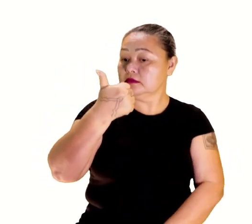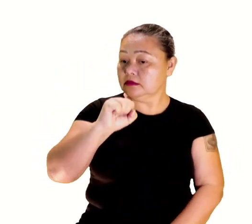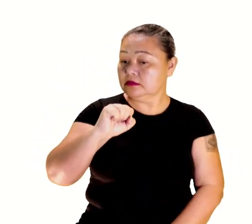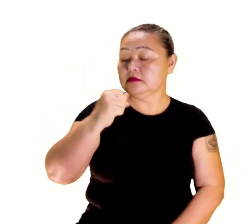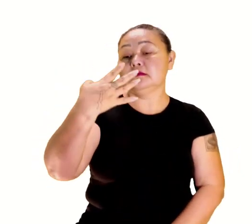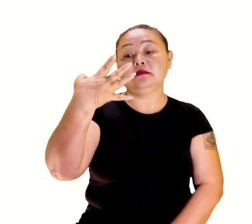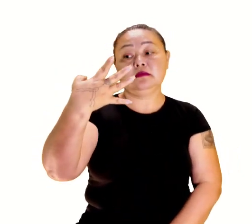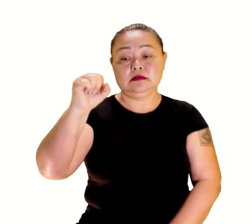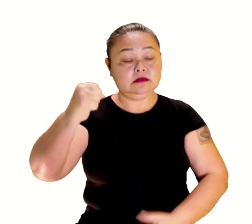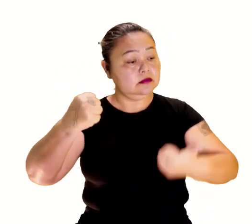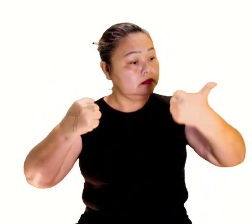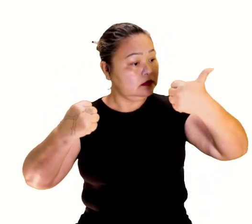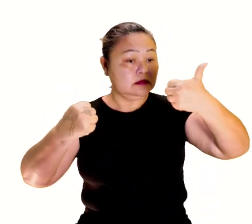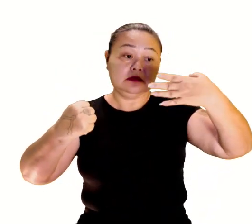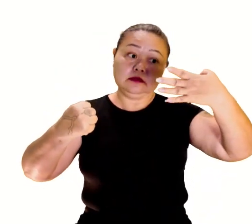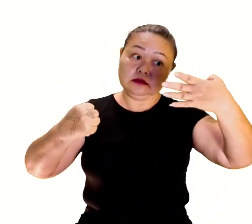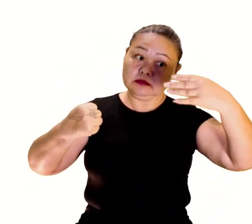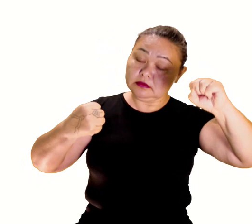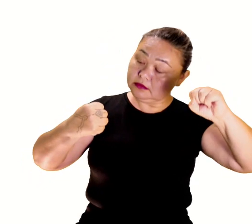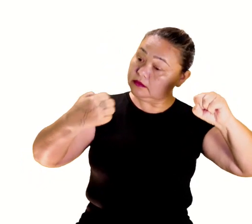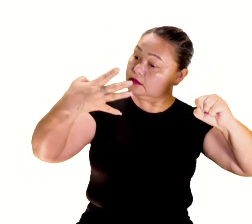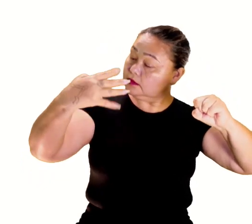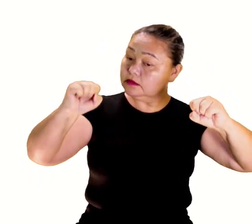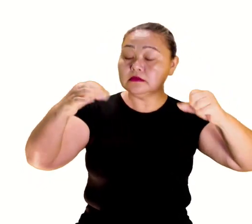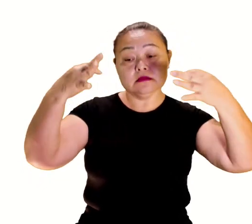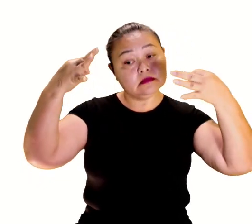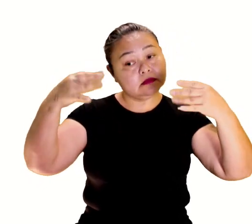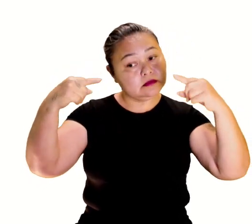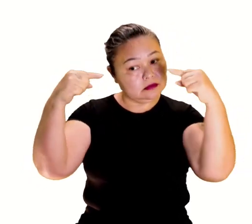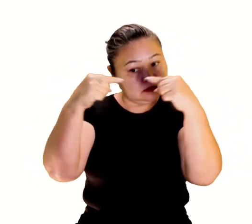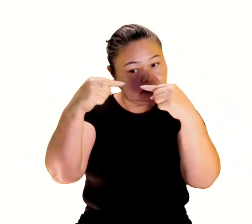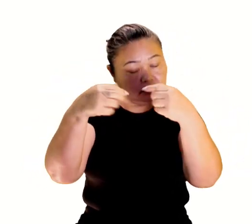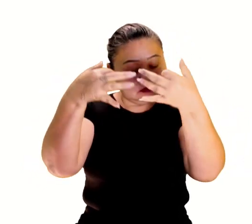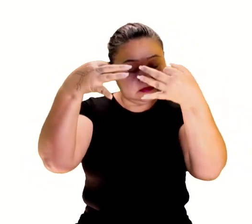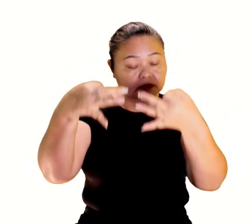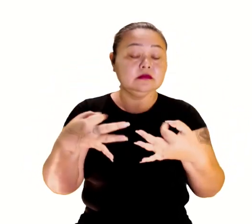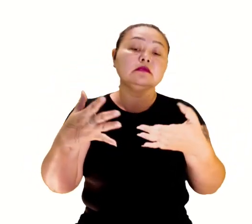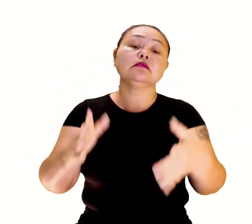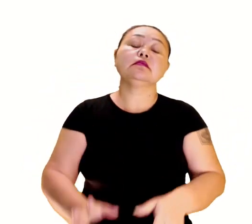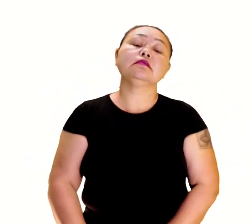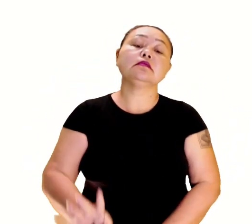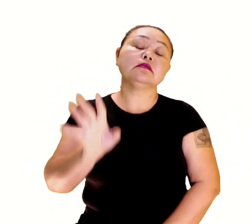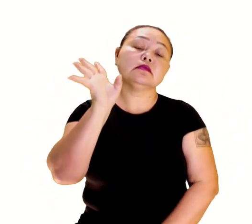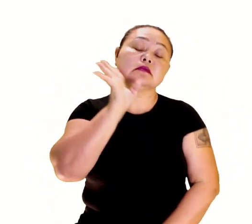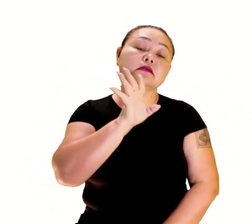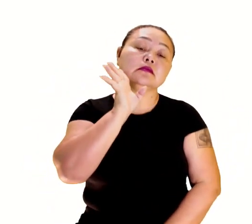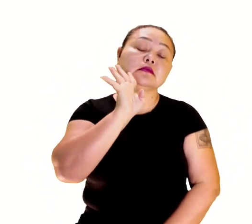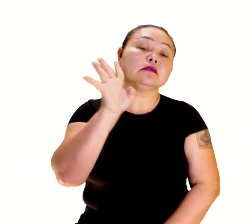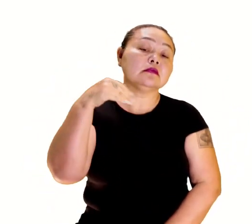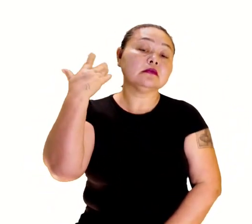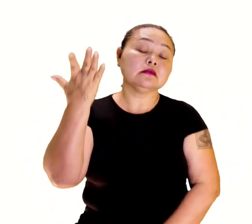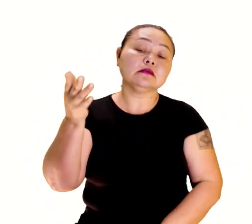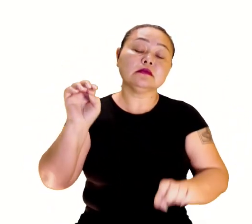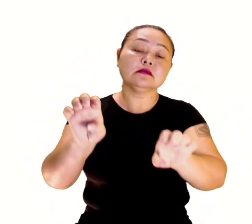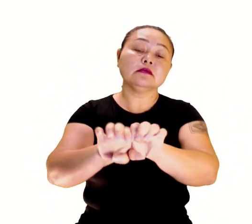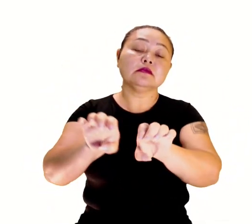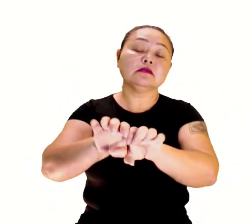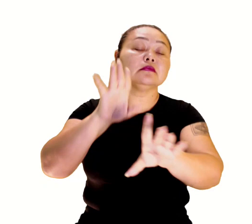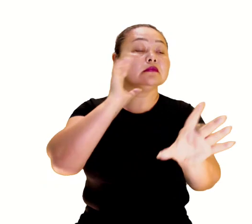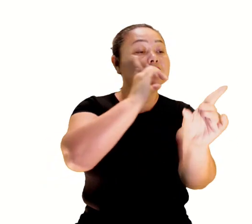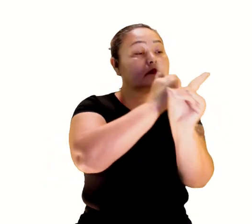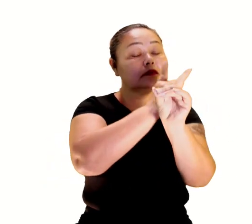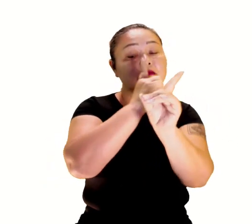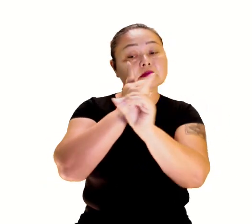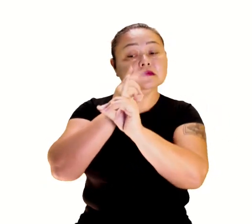18. 48. Olha aí, Certinho. fechou. Certinho, né? Que legal é a gente poder trabalhar com a equação e encontrar